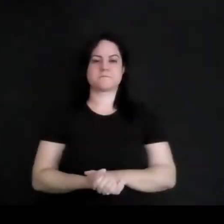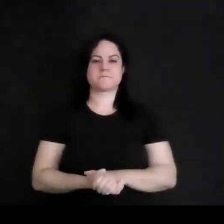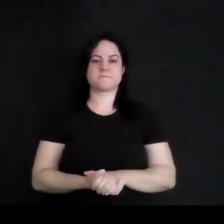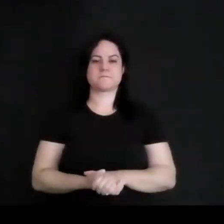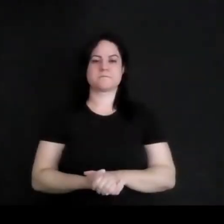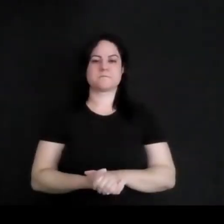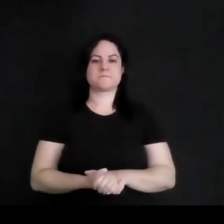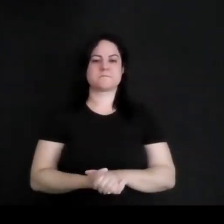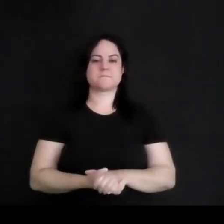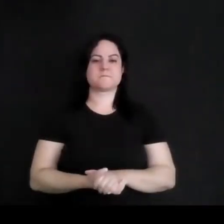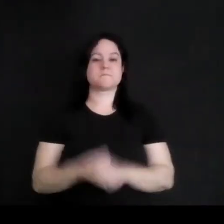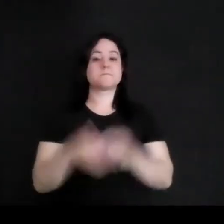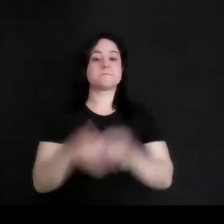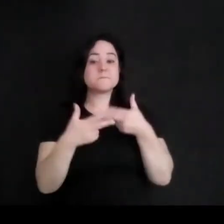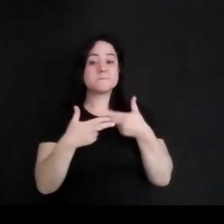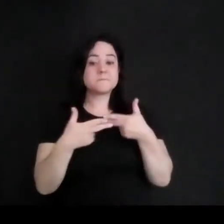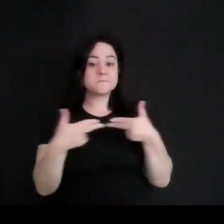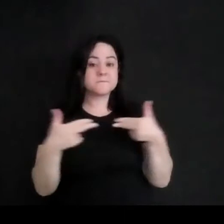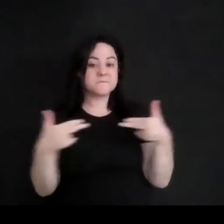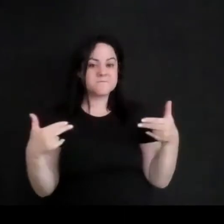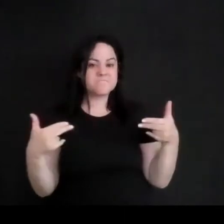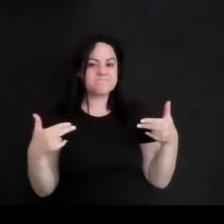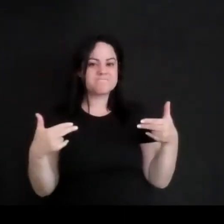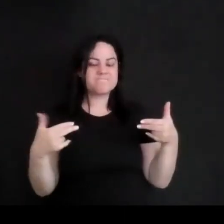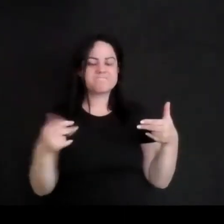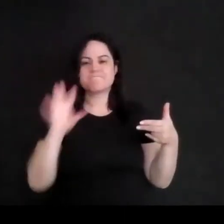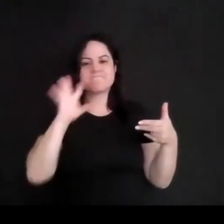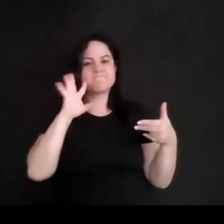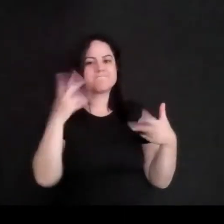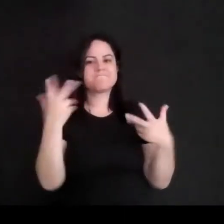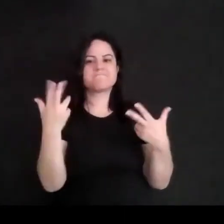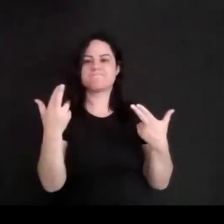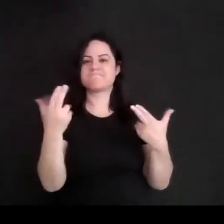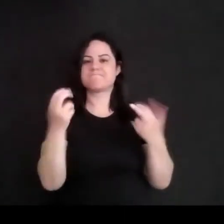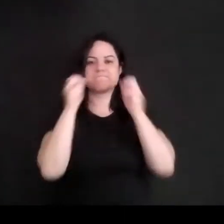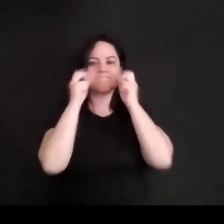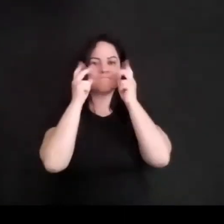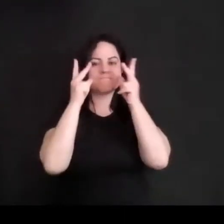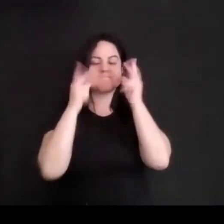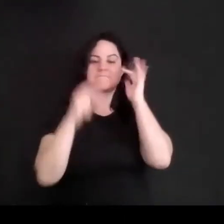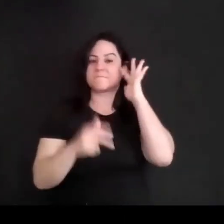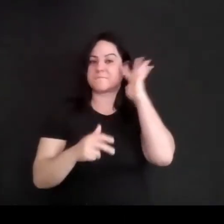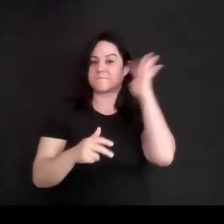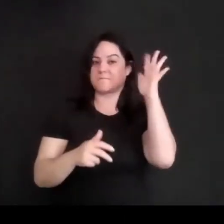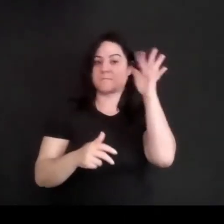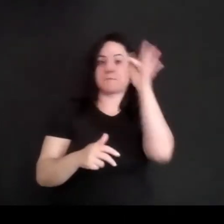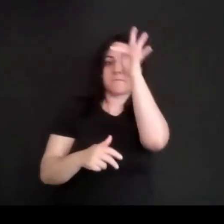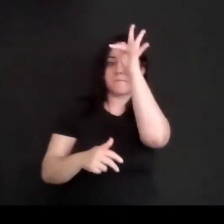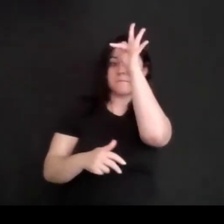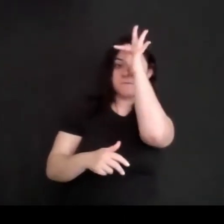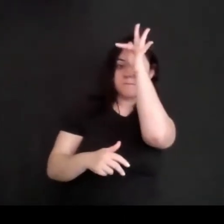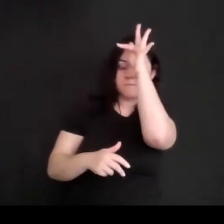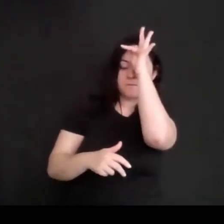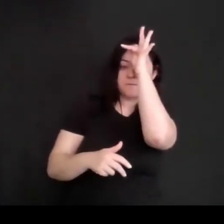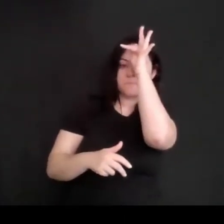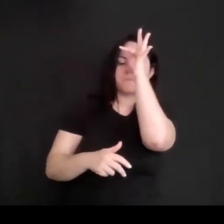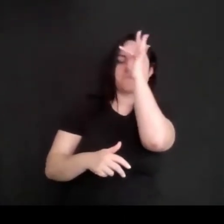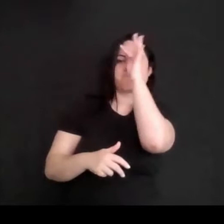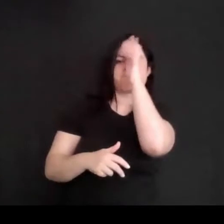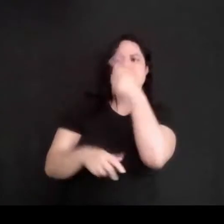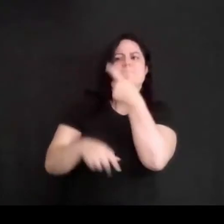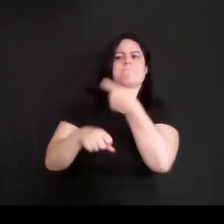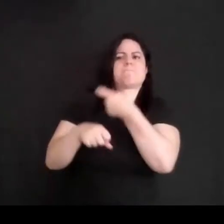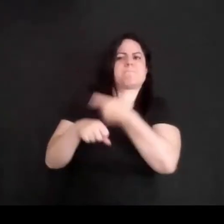As coisas não saíram como Moisés esperava. O faraó reagiu com dureza.